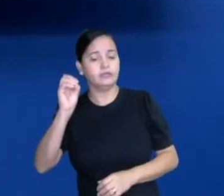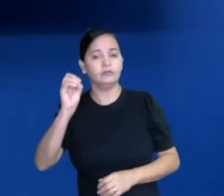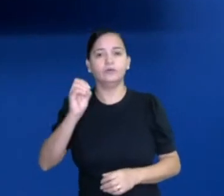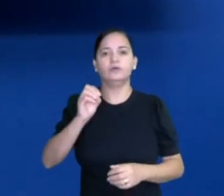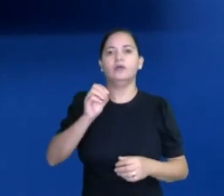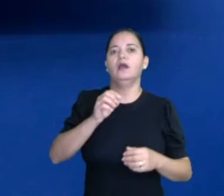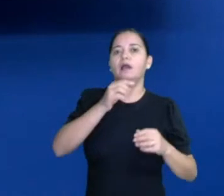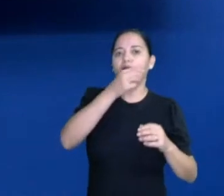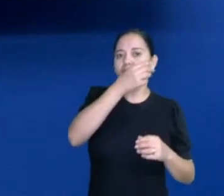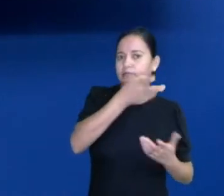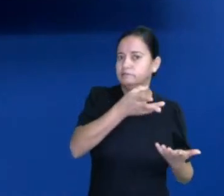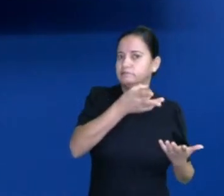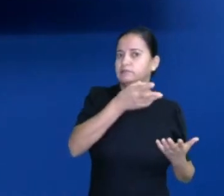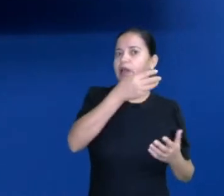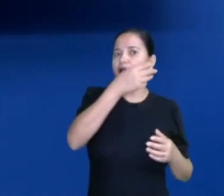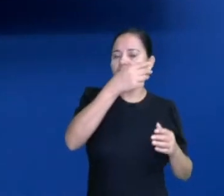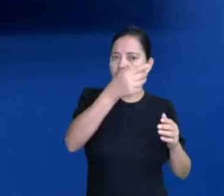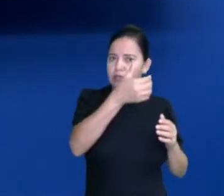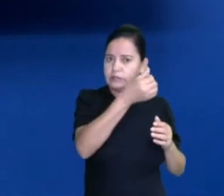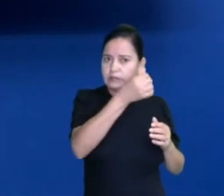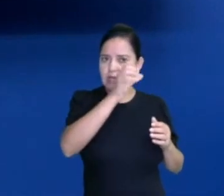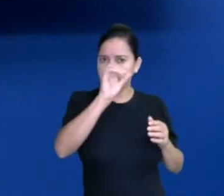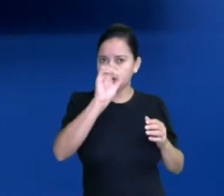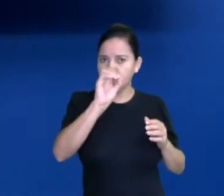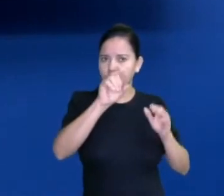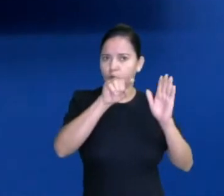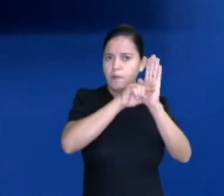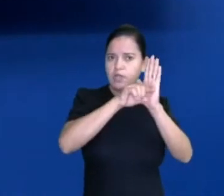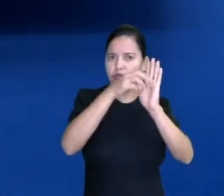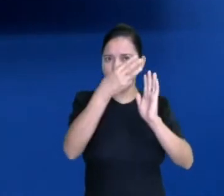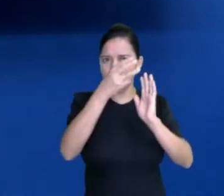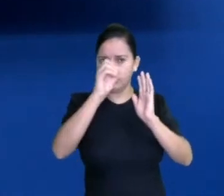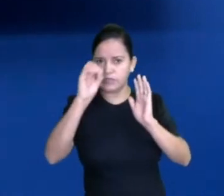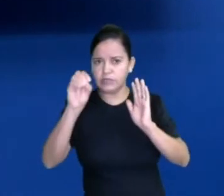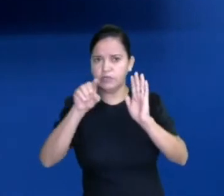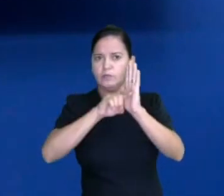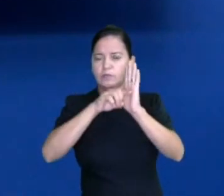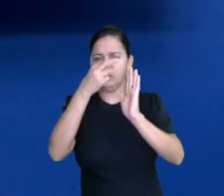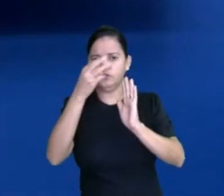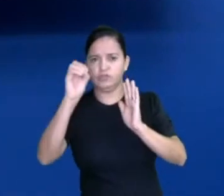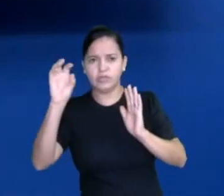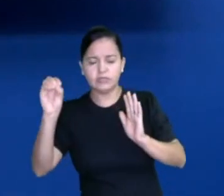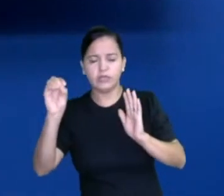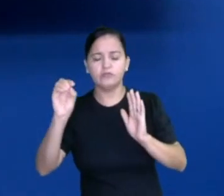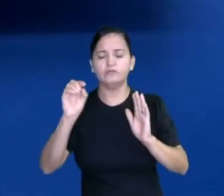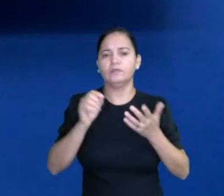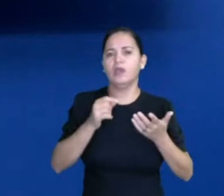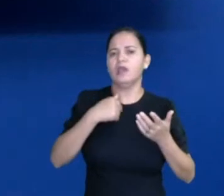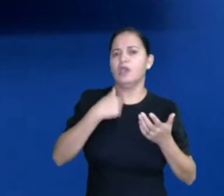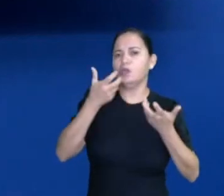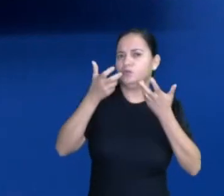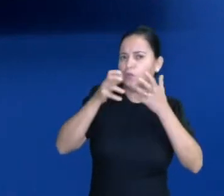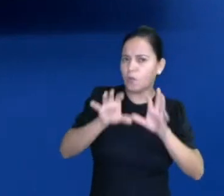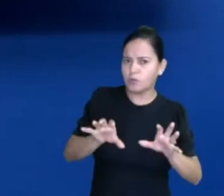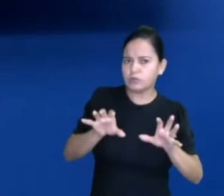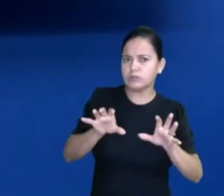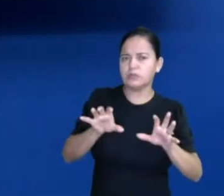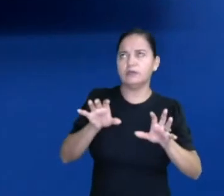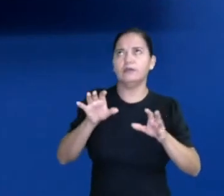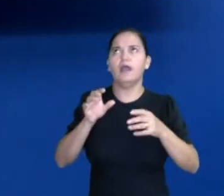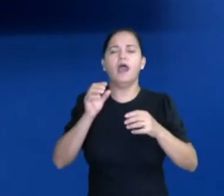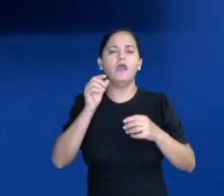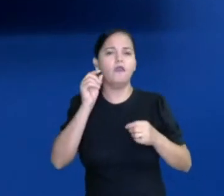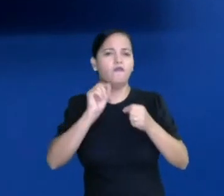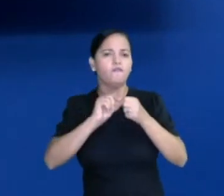menos 300 igual a 300. Se eu não conseguir fazer mentalmente esse valor, o que é que eu faço? Decompor os